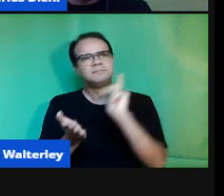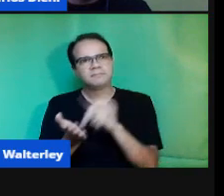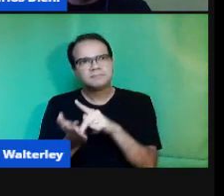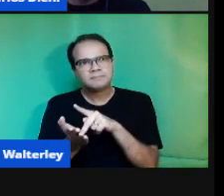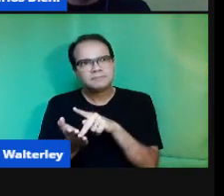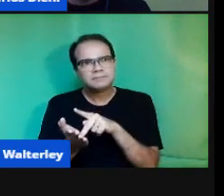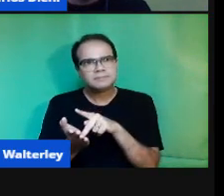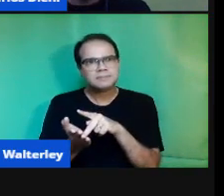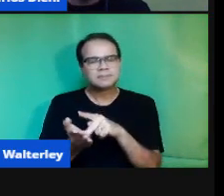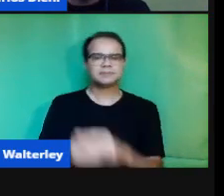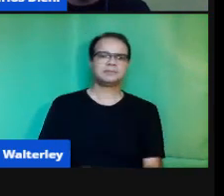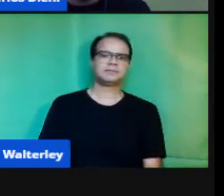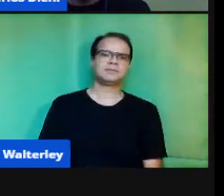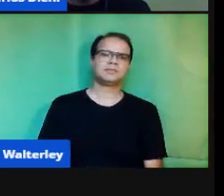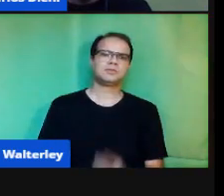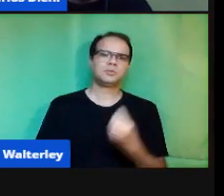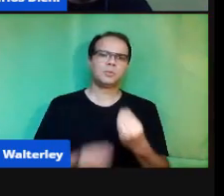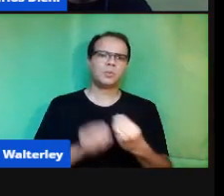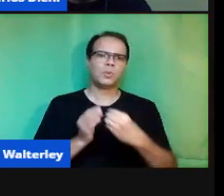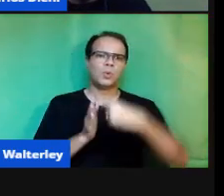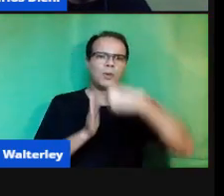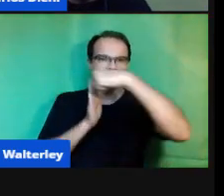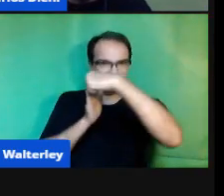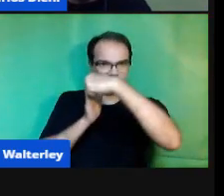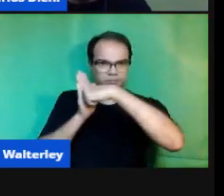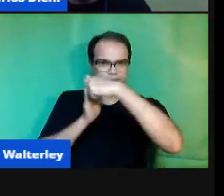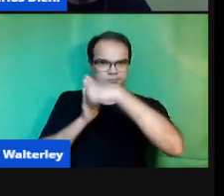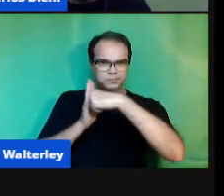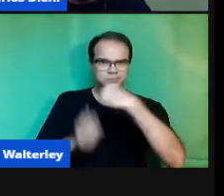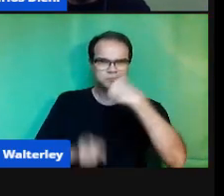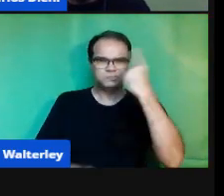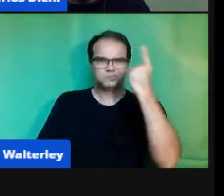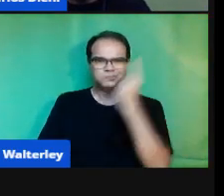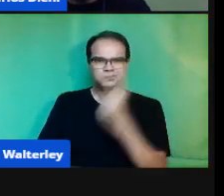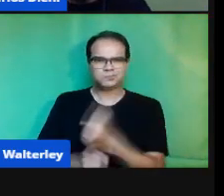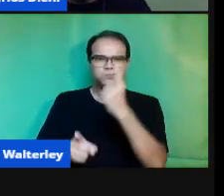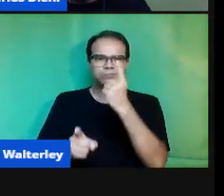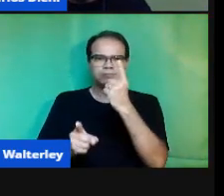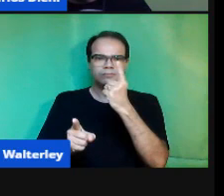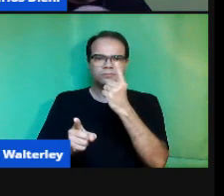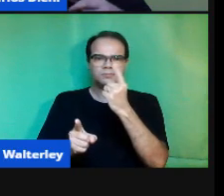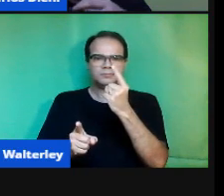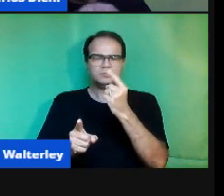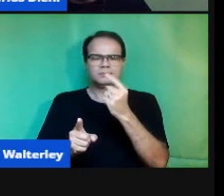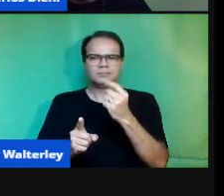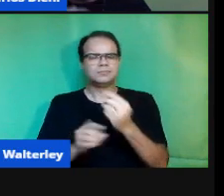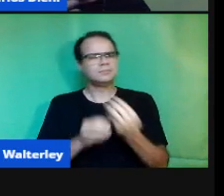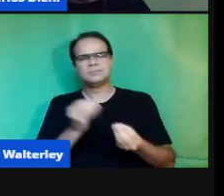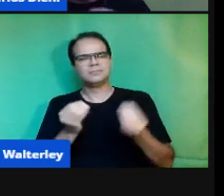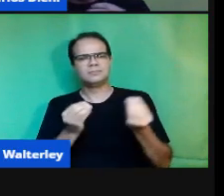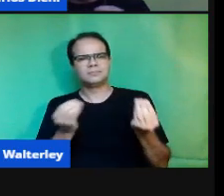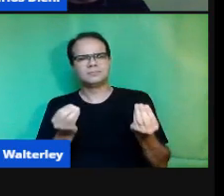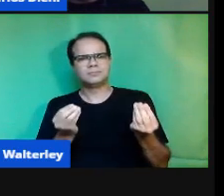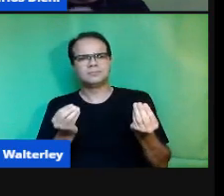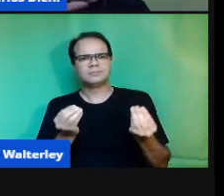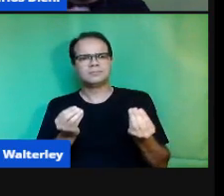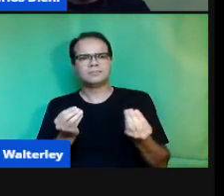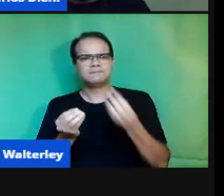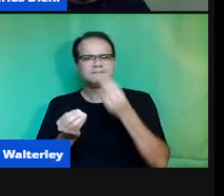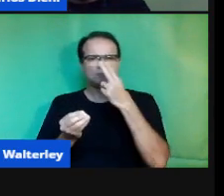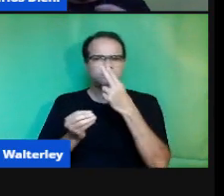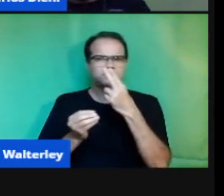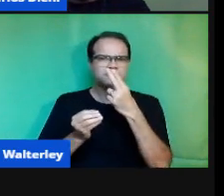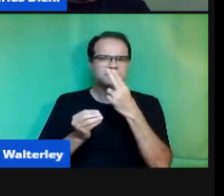uma reflexão em cima daquilo que a gente faz. Então, ele trabalha principalmente sobre o